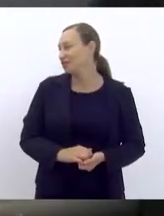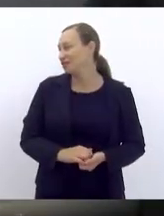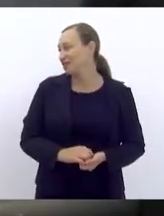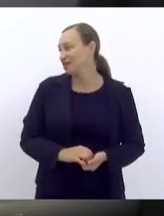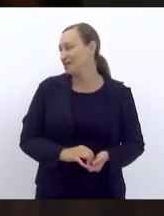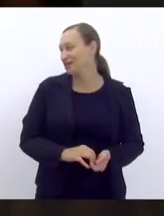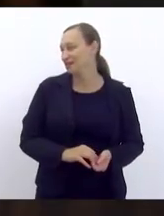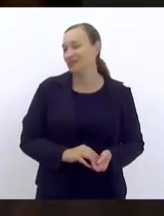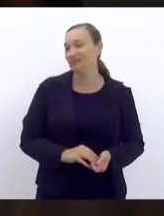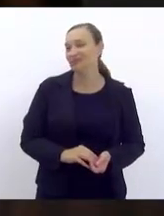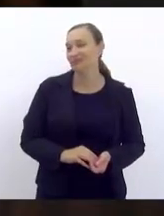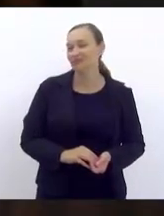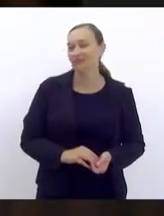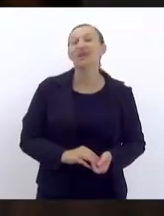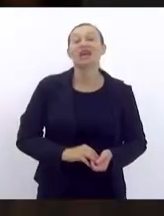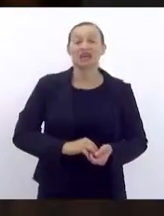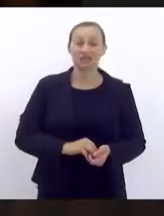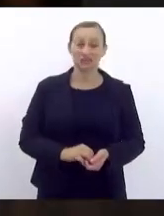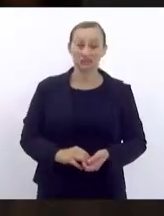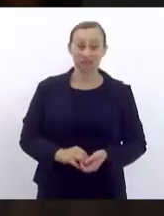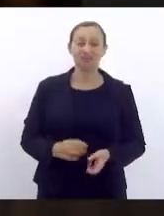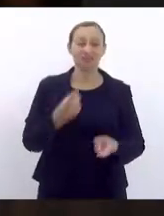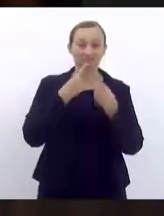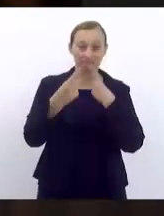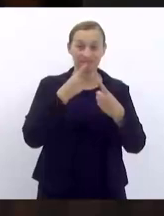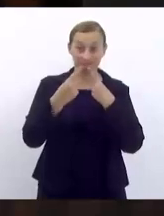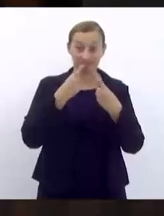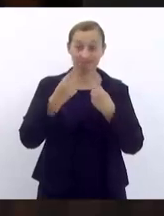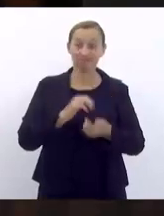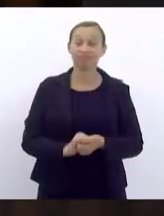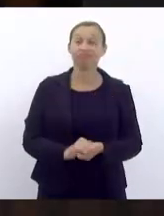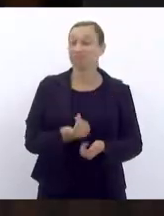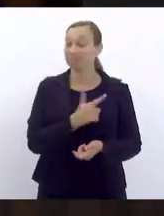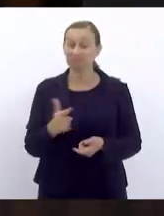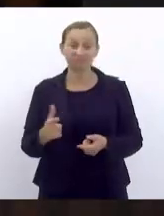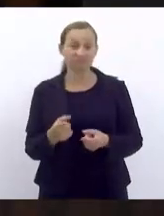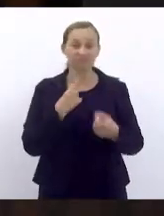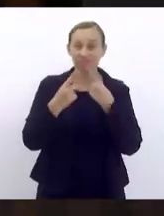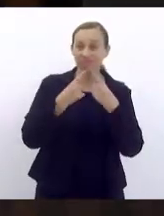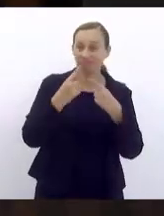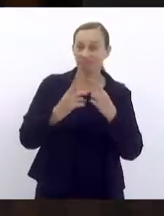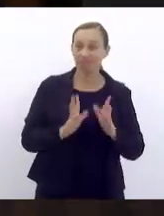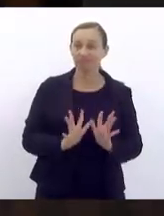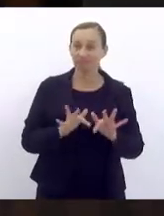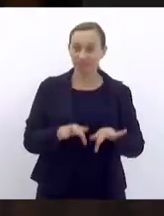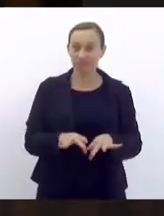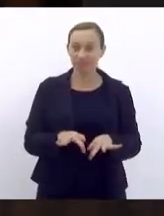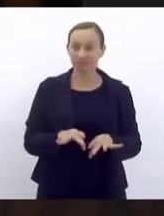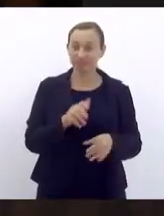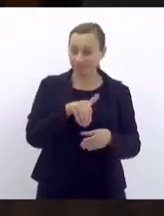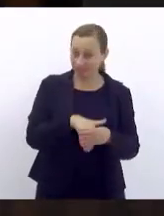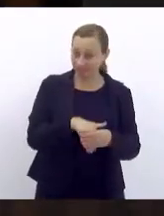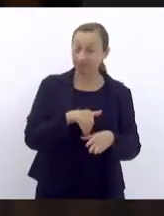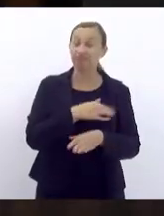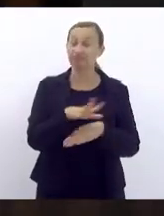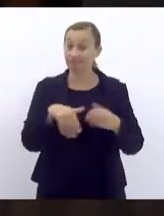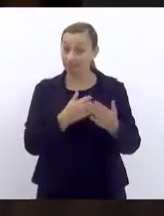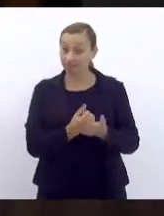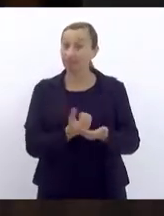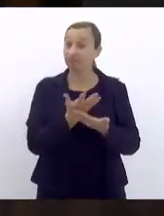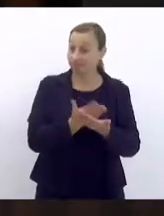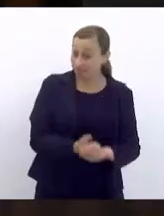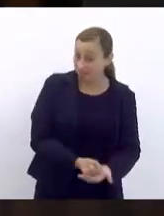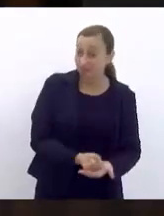vamos parecer remitidos em discussão não havendo quem queira discutir encerrada a discussão em votação os senhores que